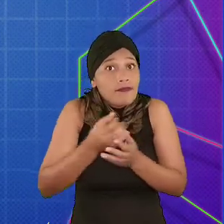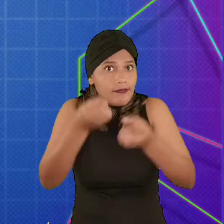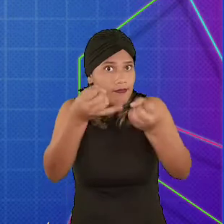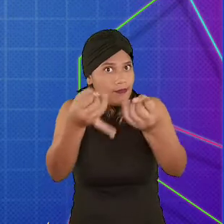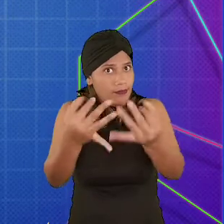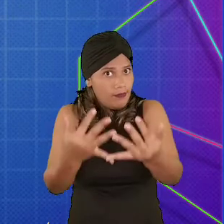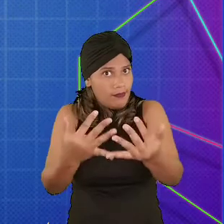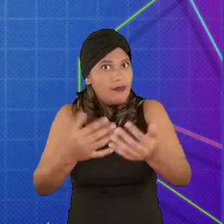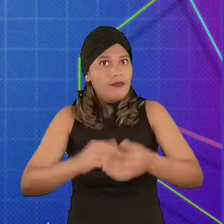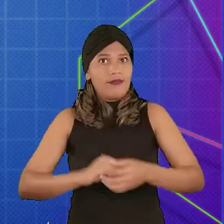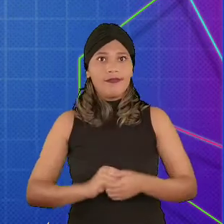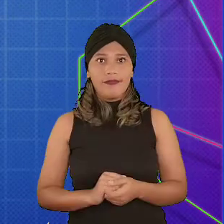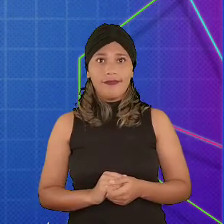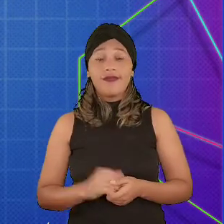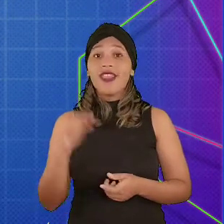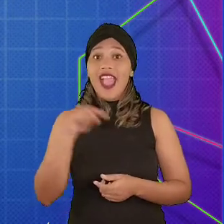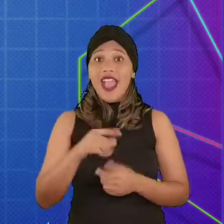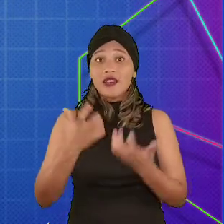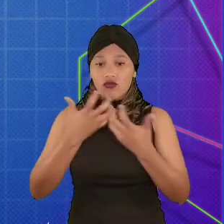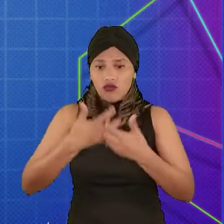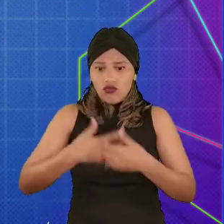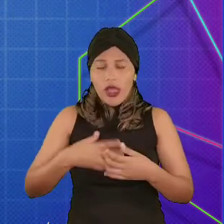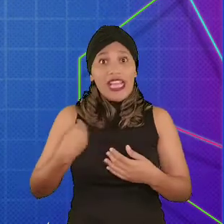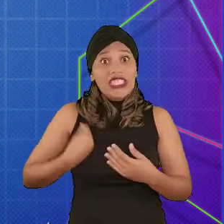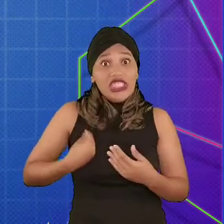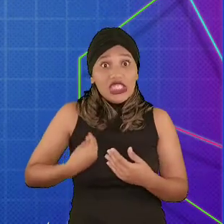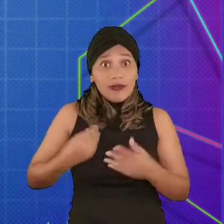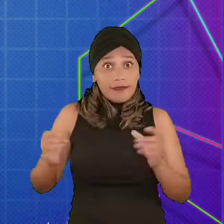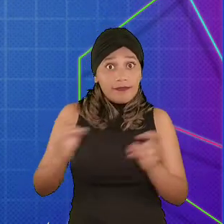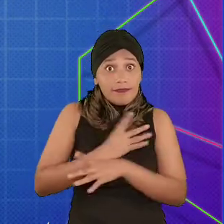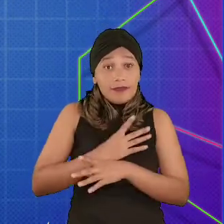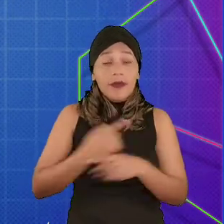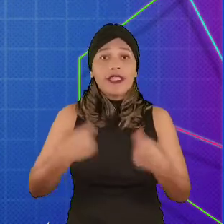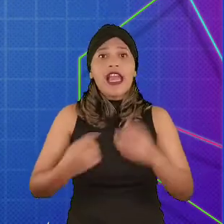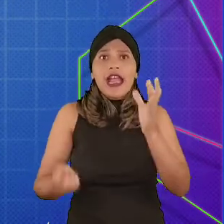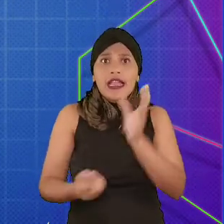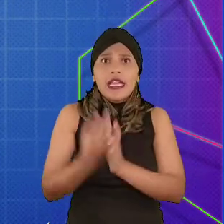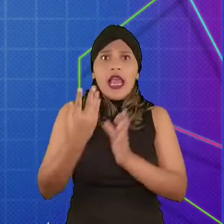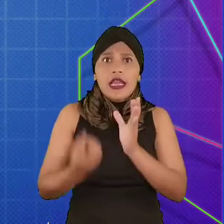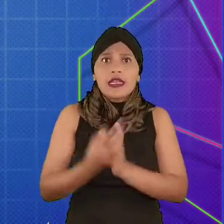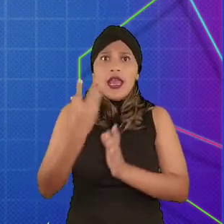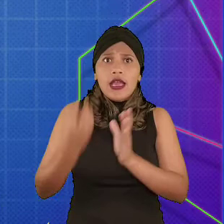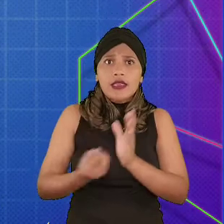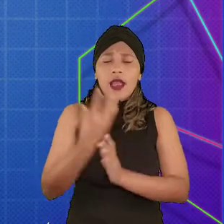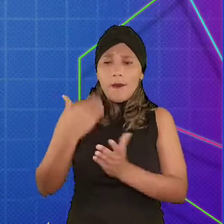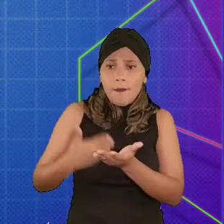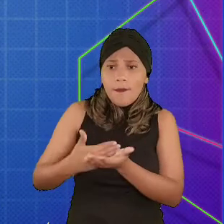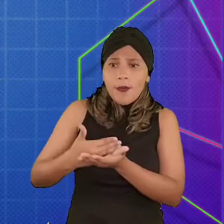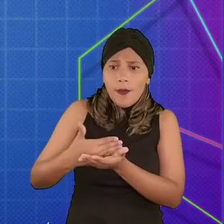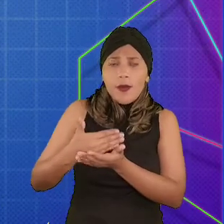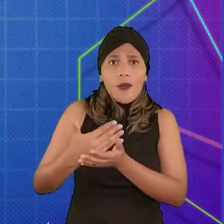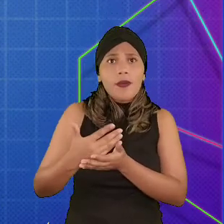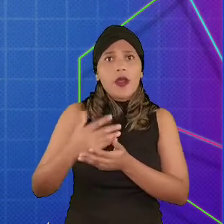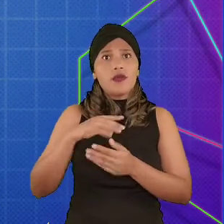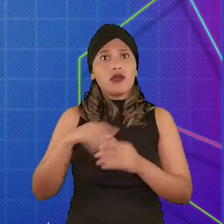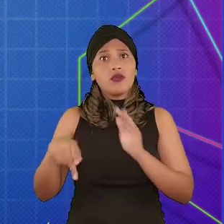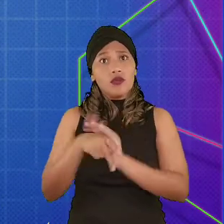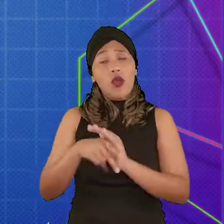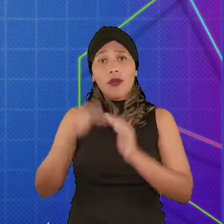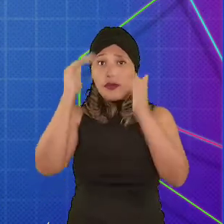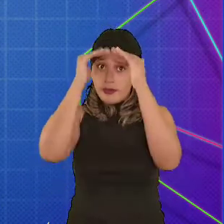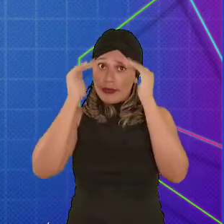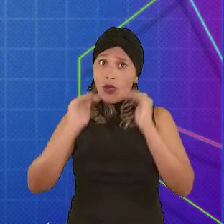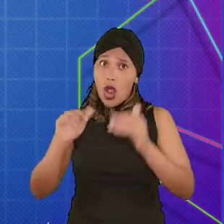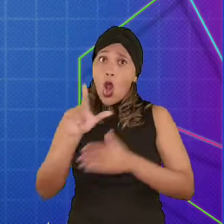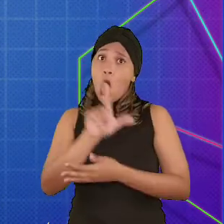para caráter de introdução na plataforma que é o gato para essa funcionalidade existir nós temos que criar uma sequência de introduções